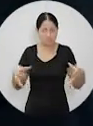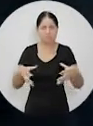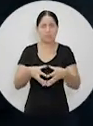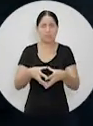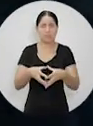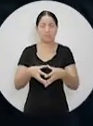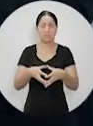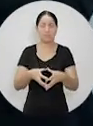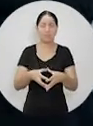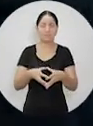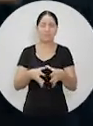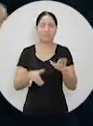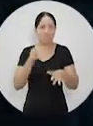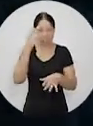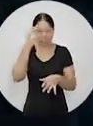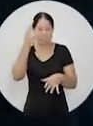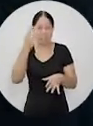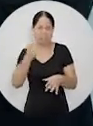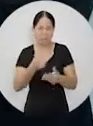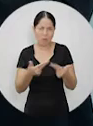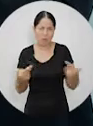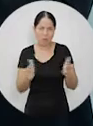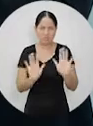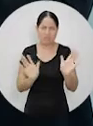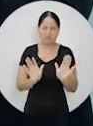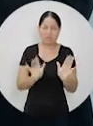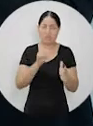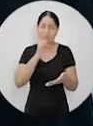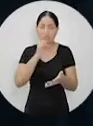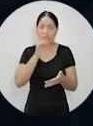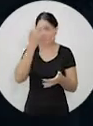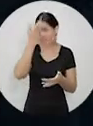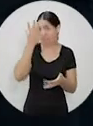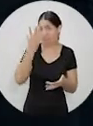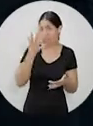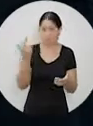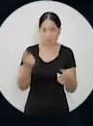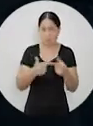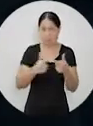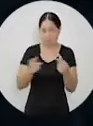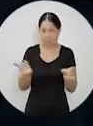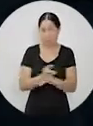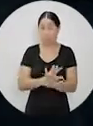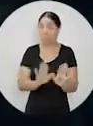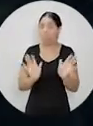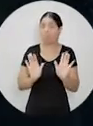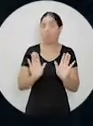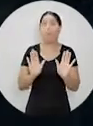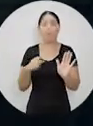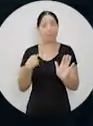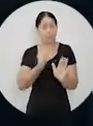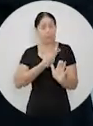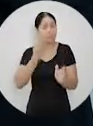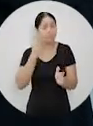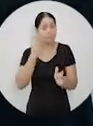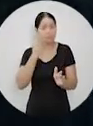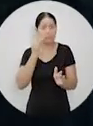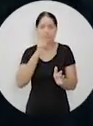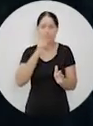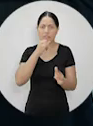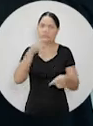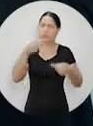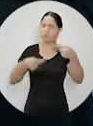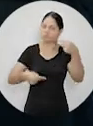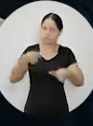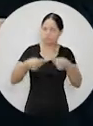factíveis e em conjunto. Ninguém quer reinventar a roda, ninguém acha que isso vai ser resolvido de uma maneira fácil e simples, mas eu acho que colocar o